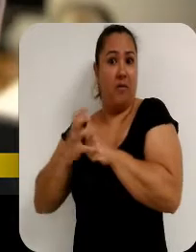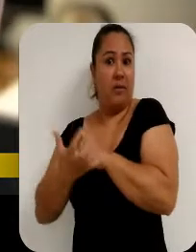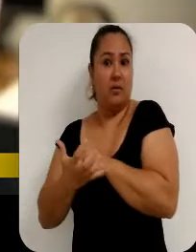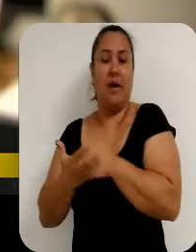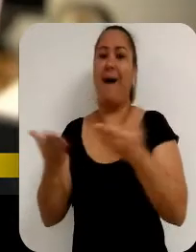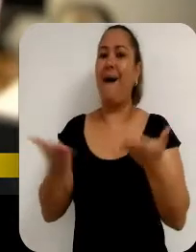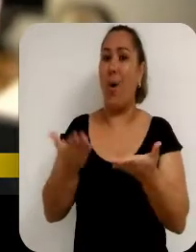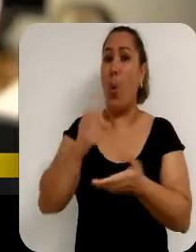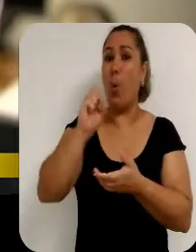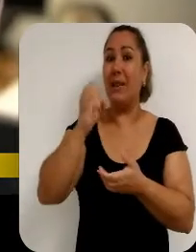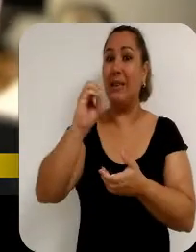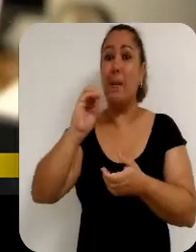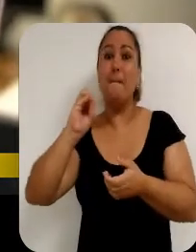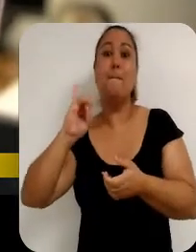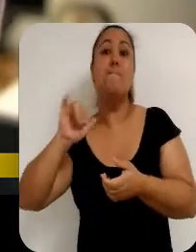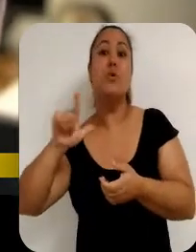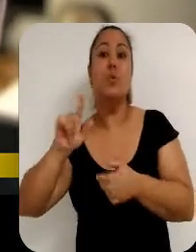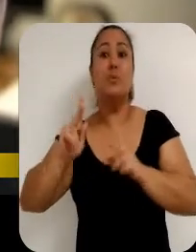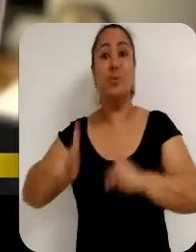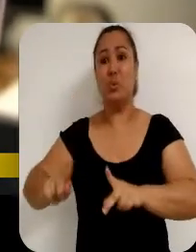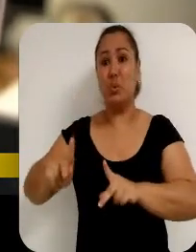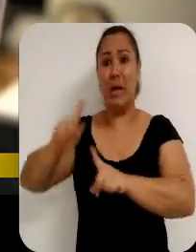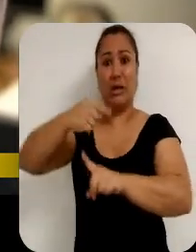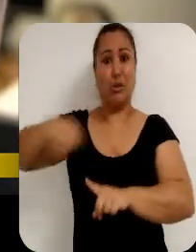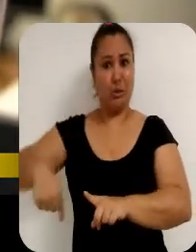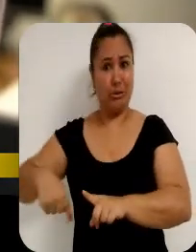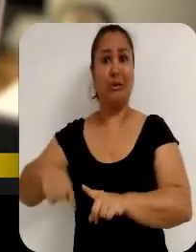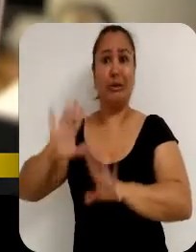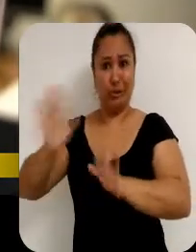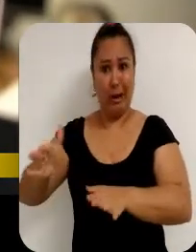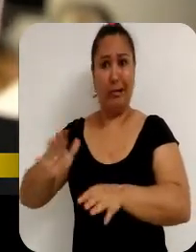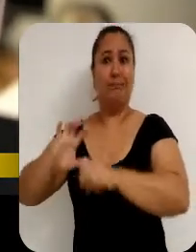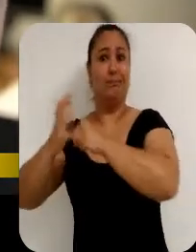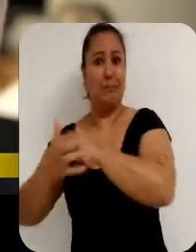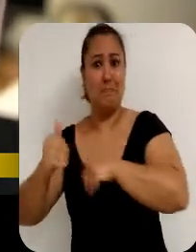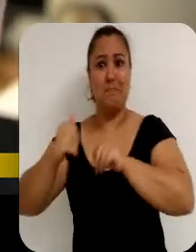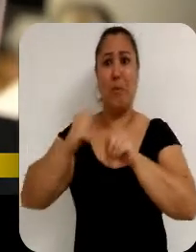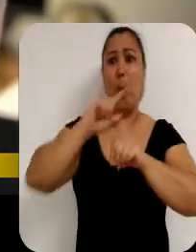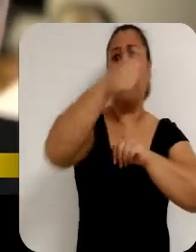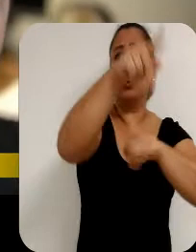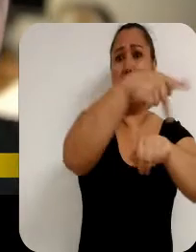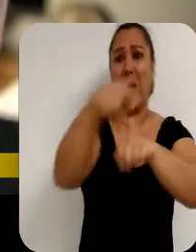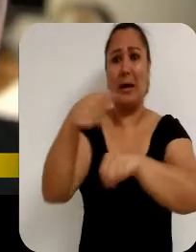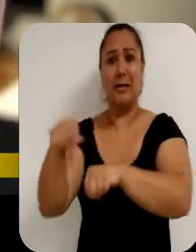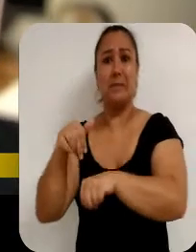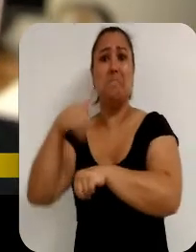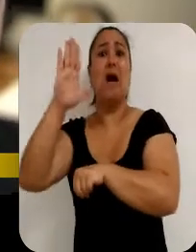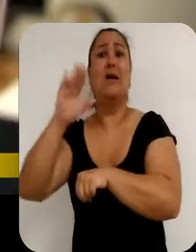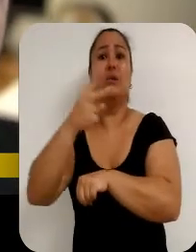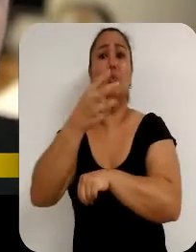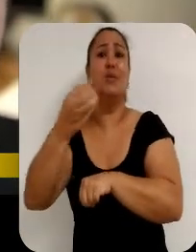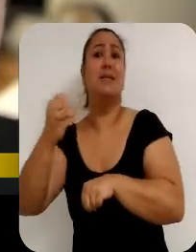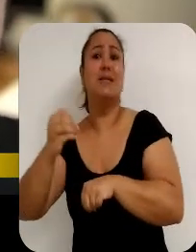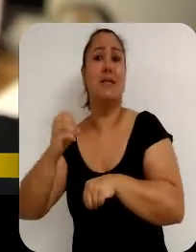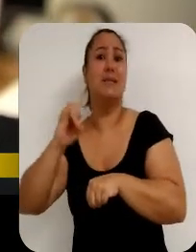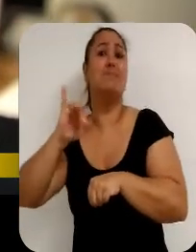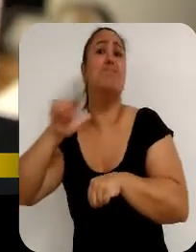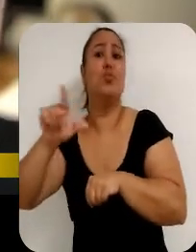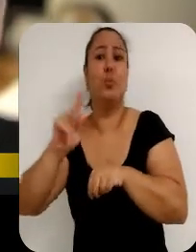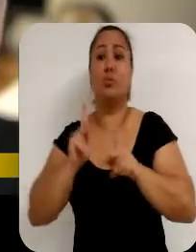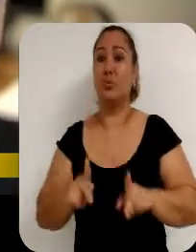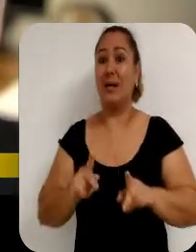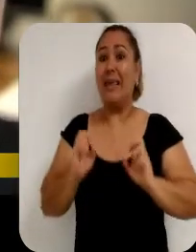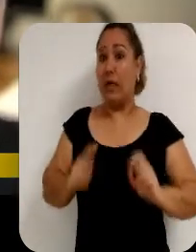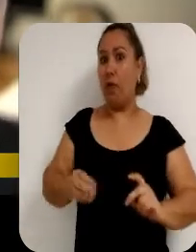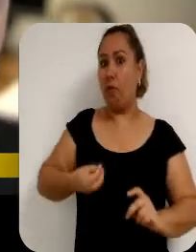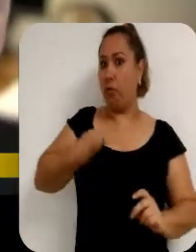mais 200 mil pessoas fora de lá pegaram ele, e eventualmente quem sair vivo dessa vai estar imune a ele e provavelmente não pega de